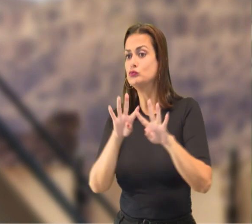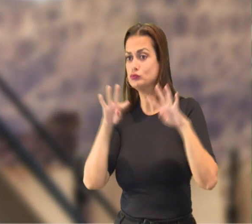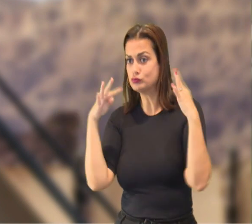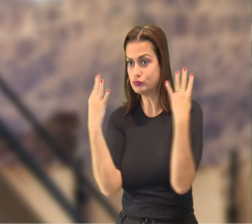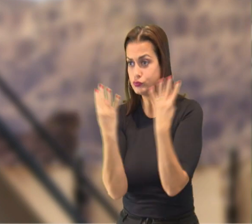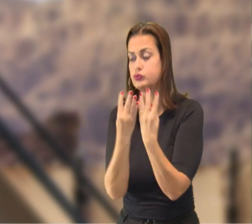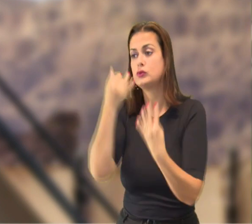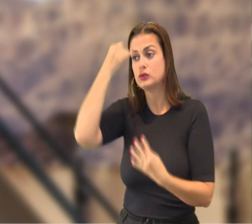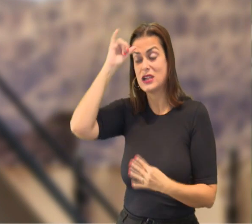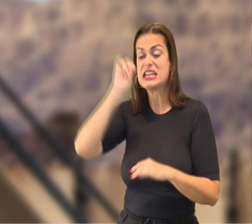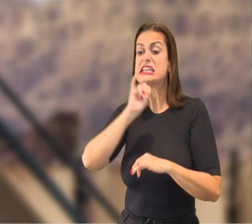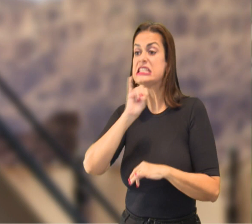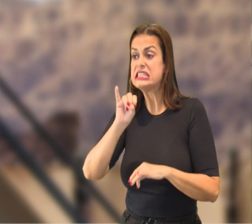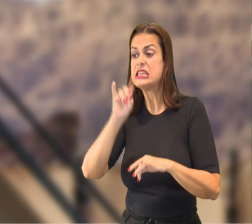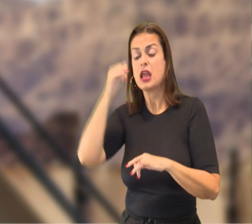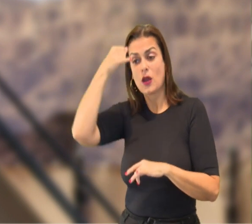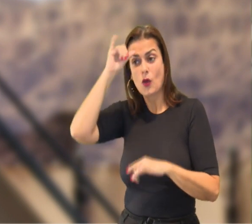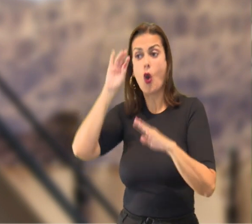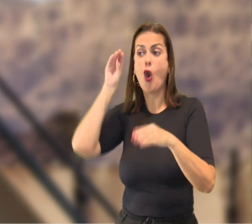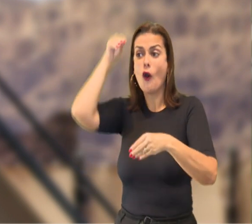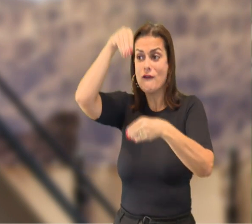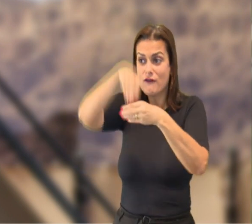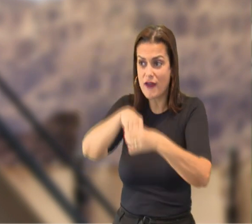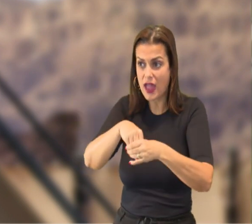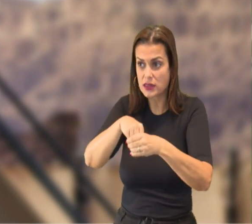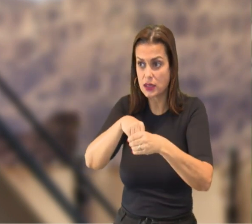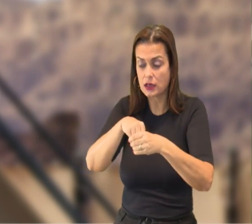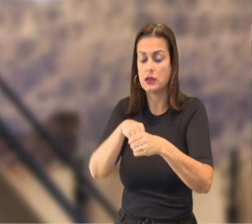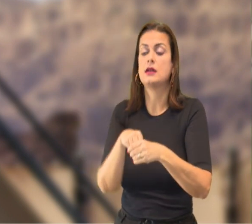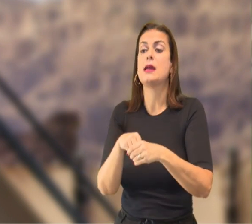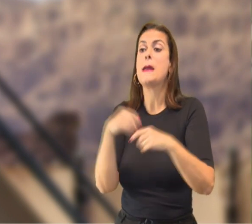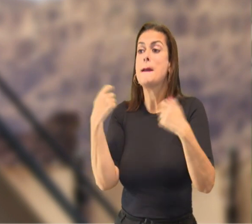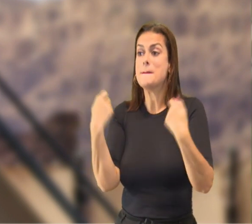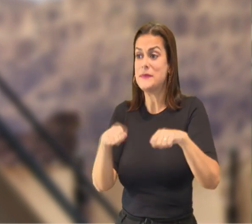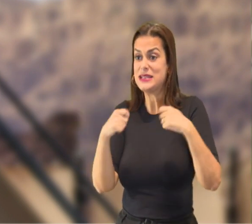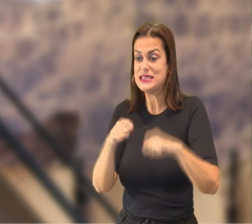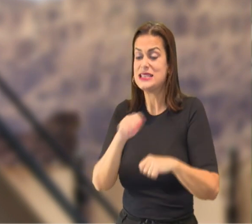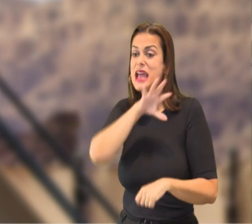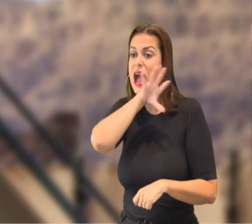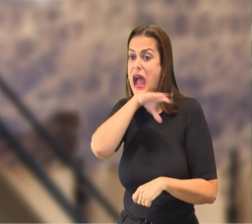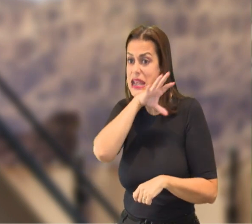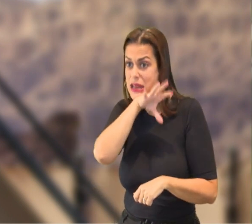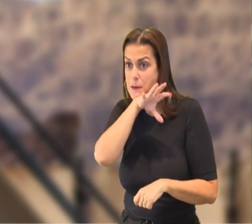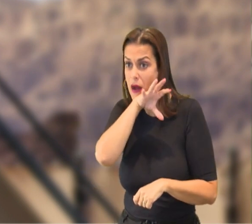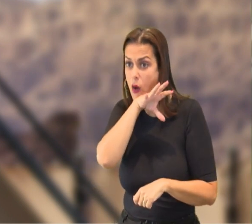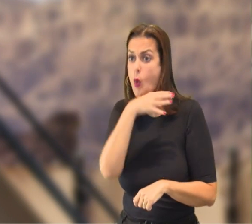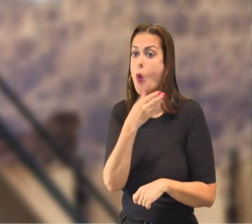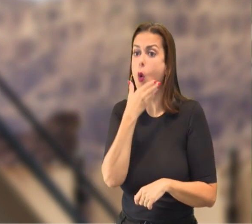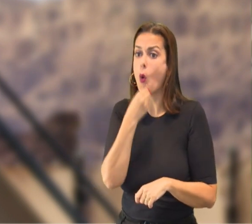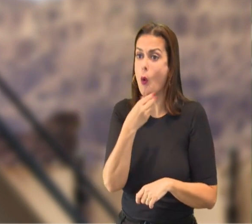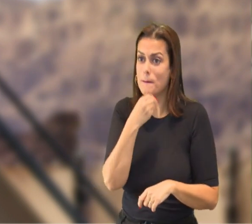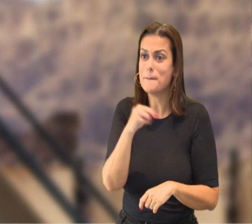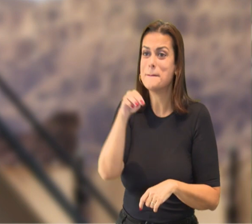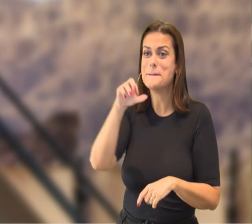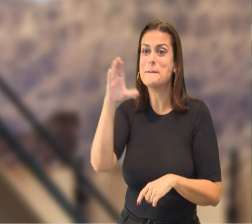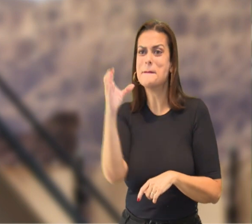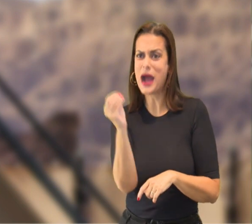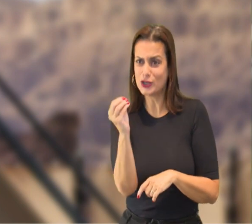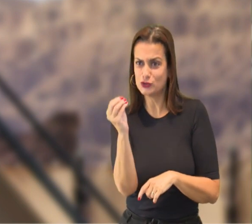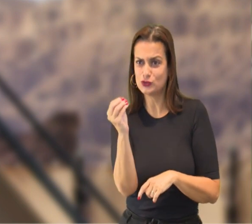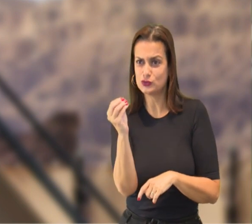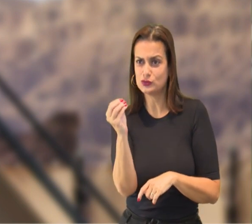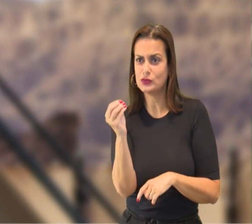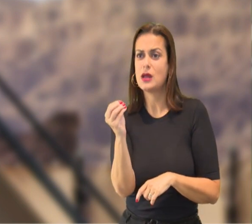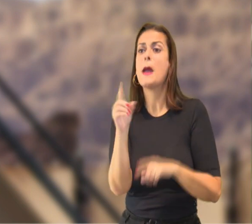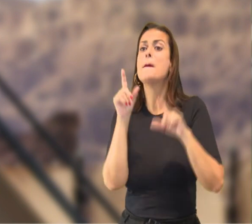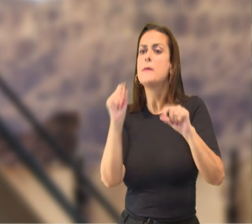oferta for holocausto de gado, trará macho sem defeito. A porta da tenda da congregação o trará, para que o homem